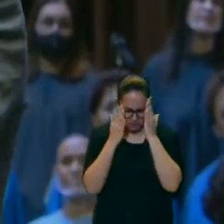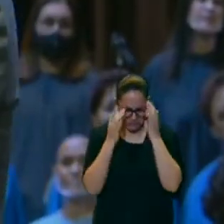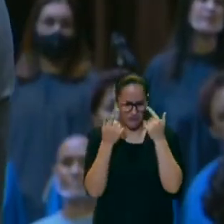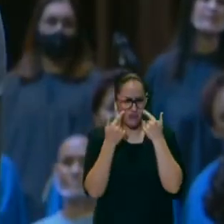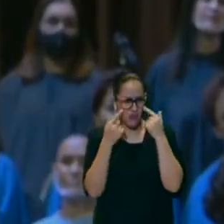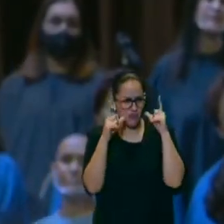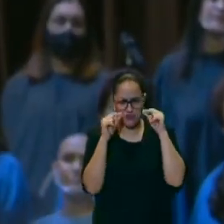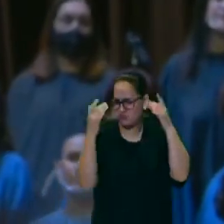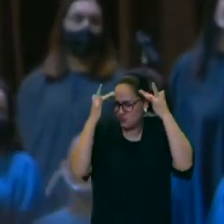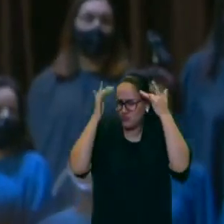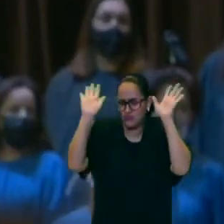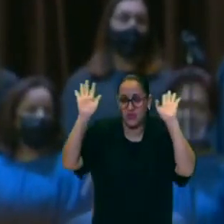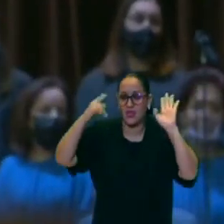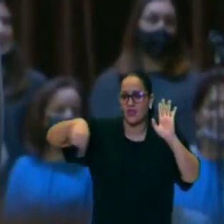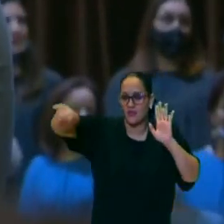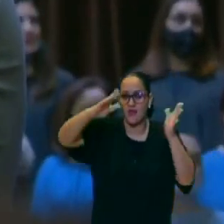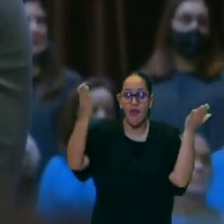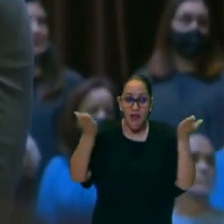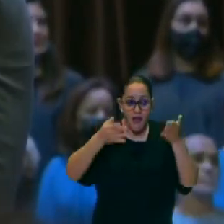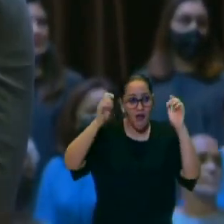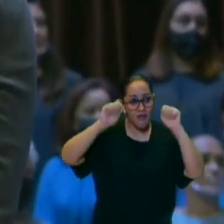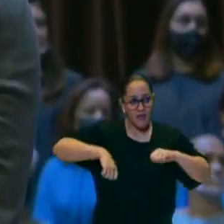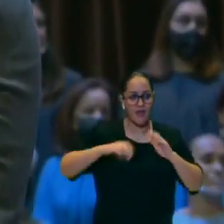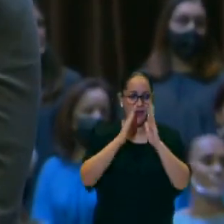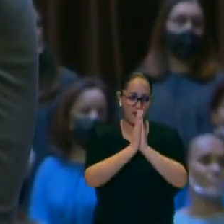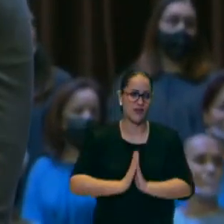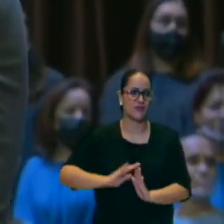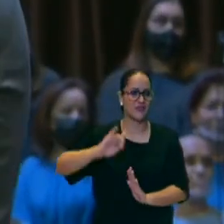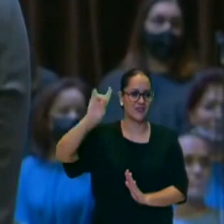do jeito que Deus colocar, adore ao Senhor, porque Ele é